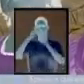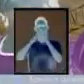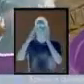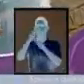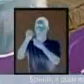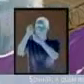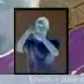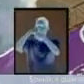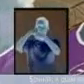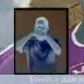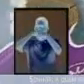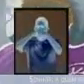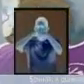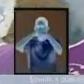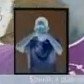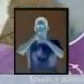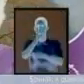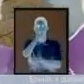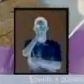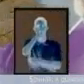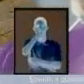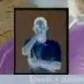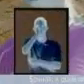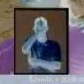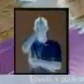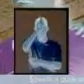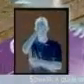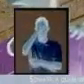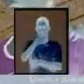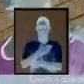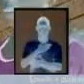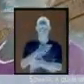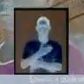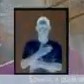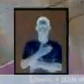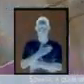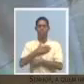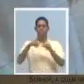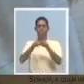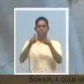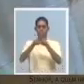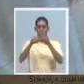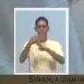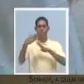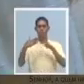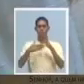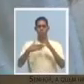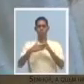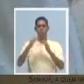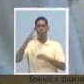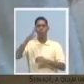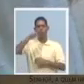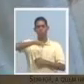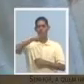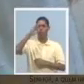vontade. Eu renuncio, Senhor, aos desejos estragados, do ter, do poder e do prazer, principalmente. Eu